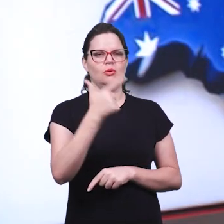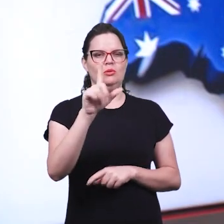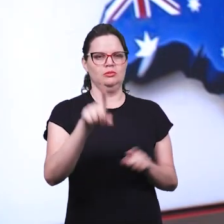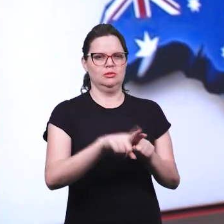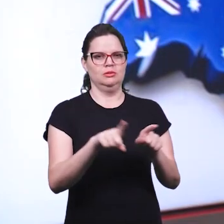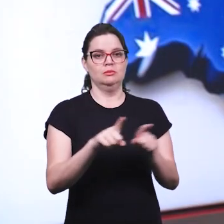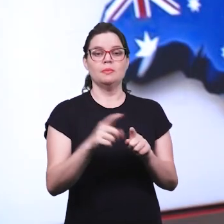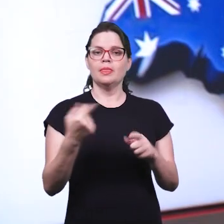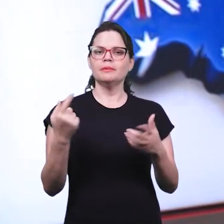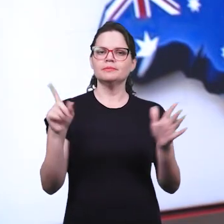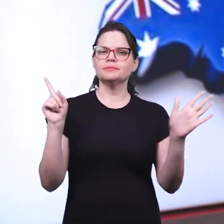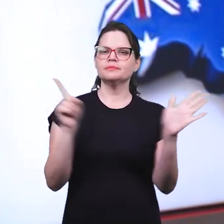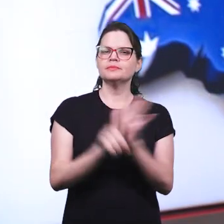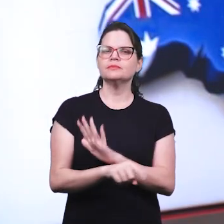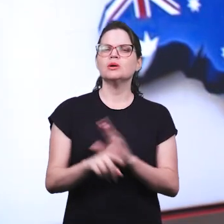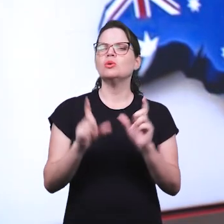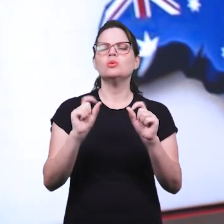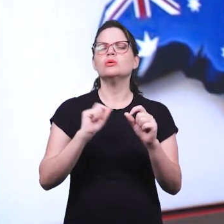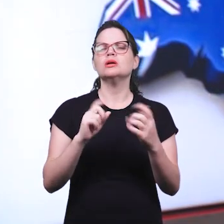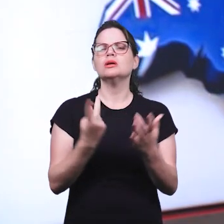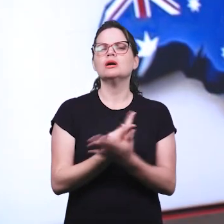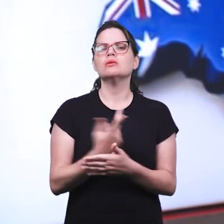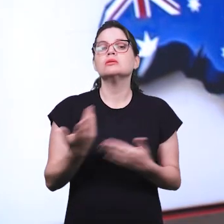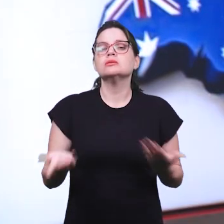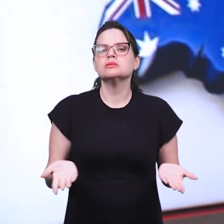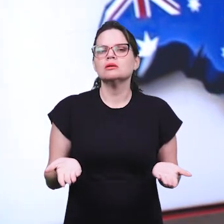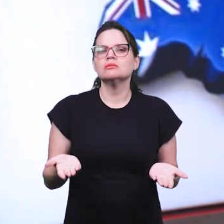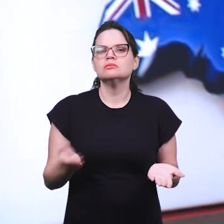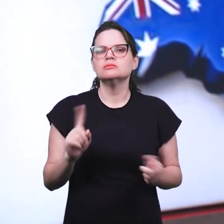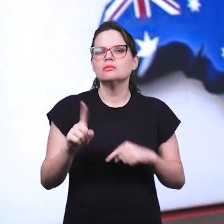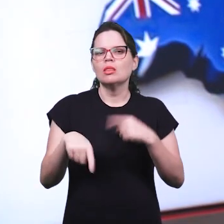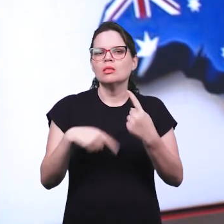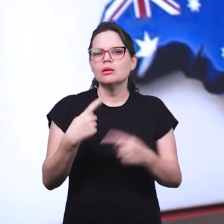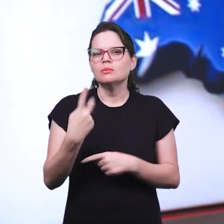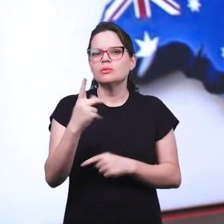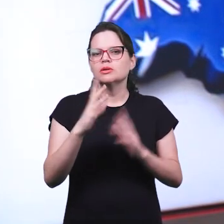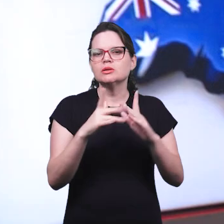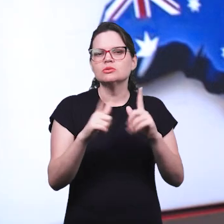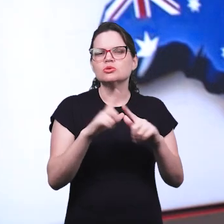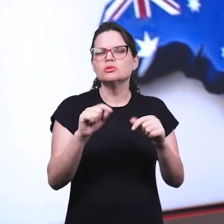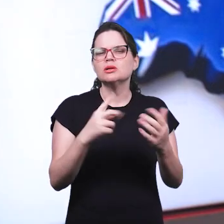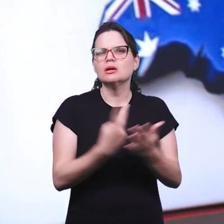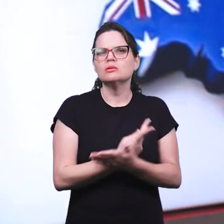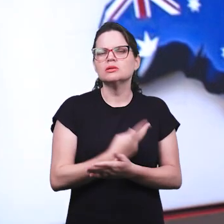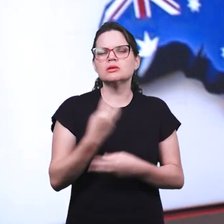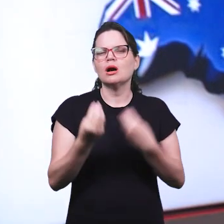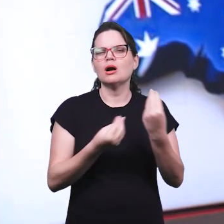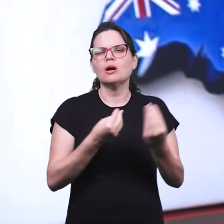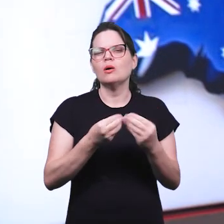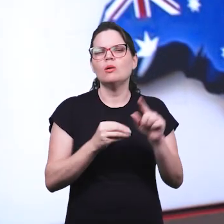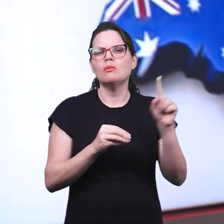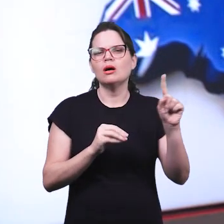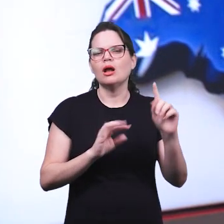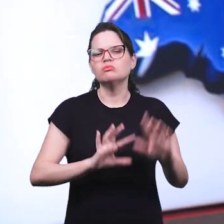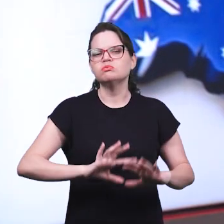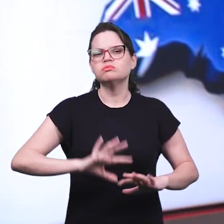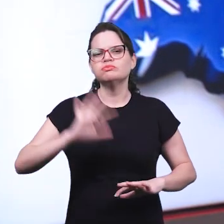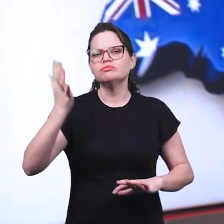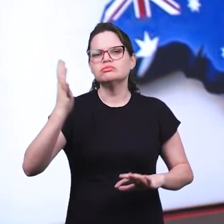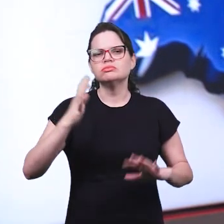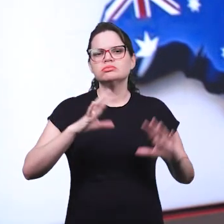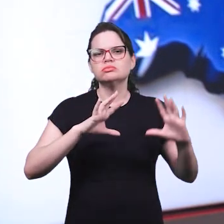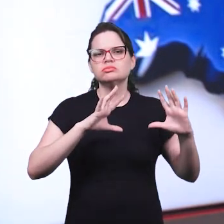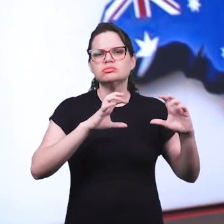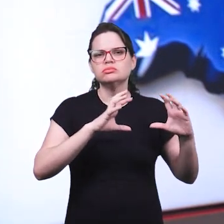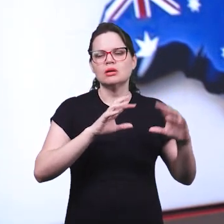e perguntamos o que é que aconteceu na sua igreja, como está aquela situação. E ele